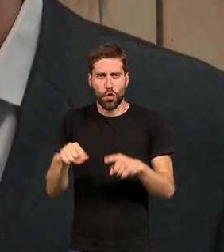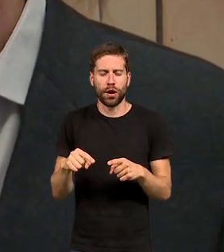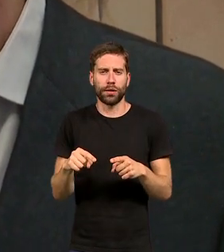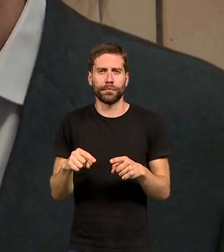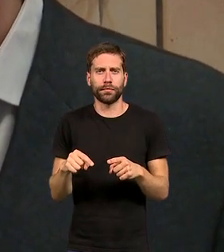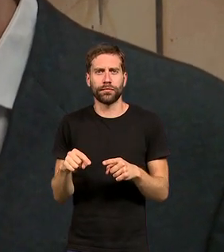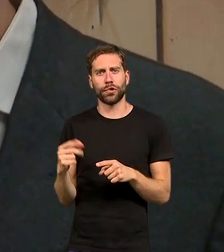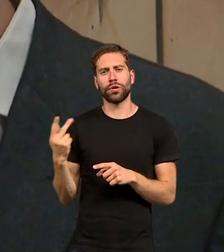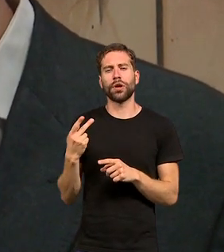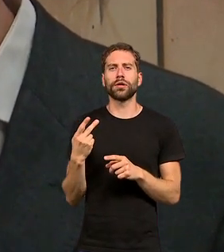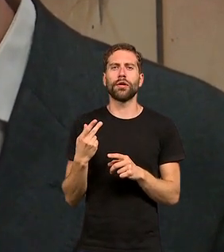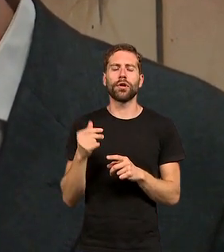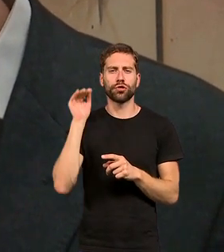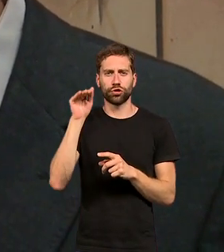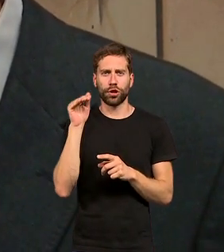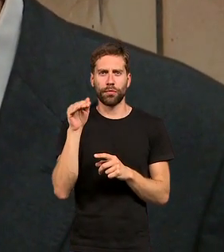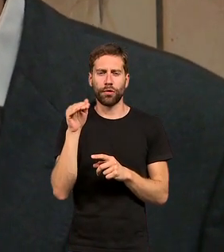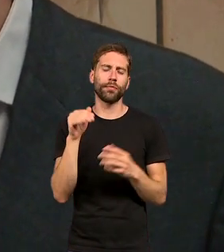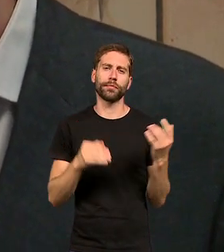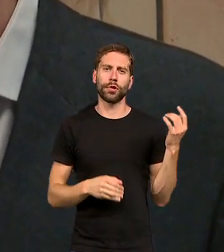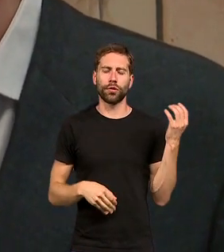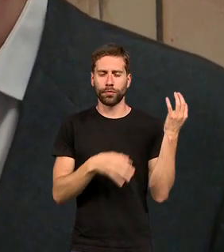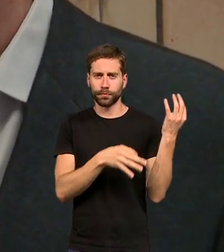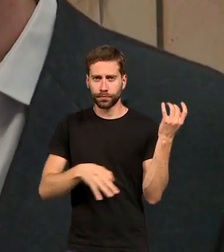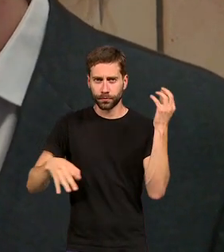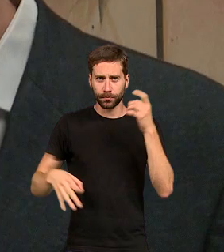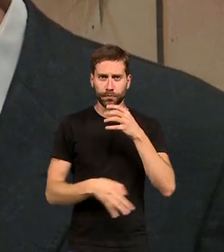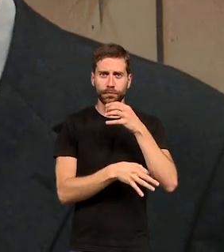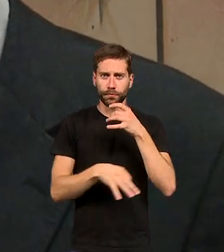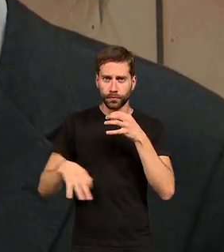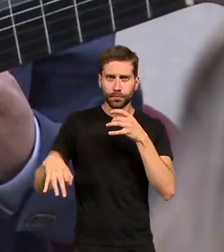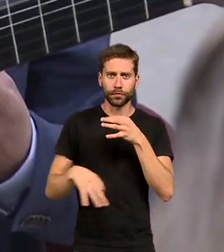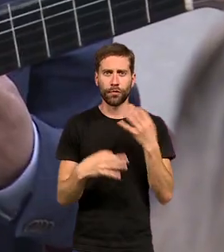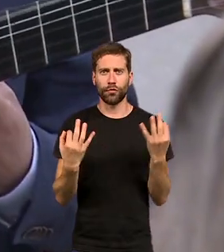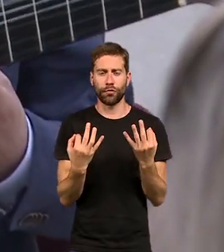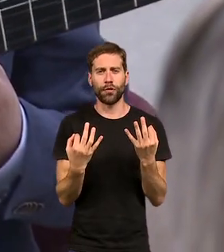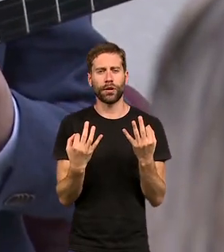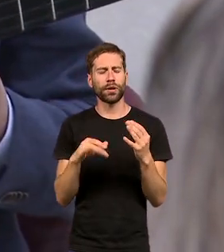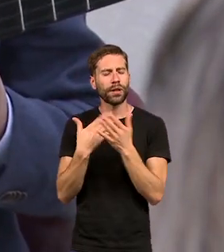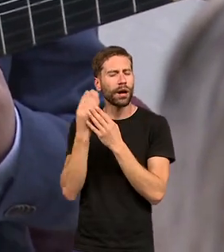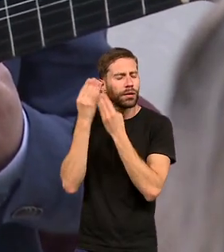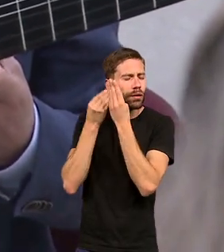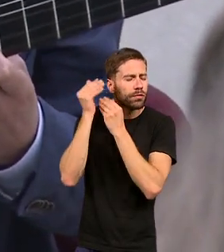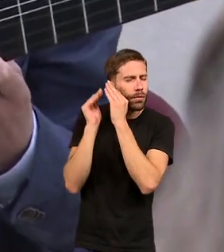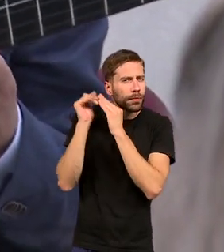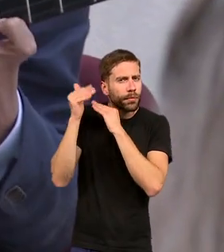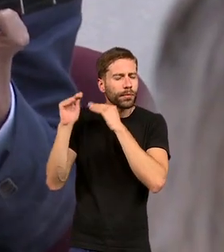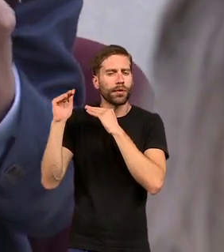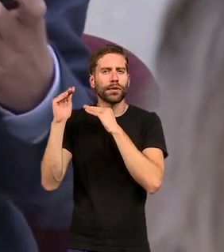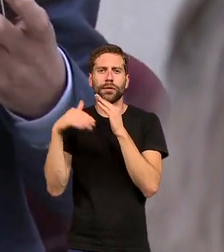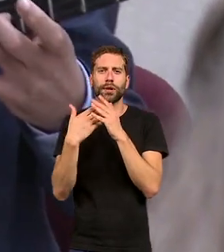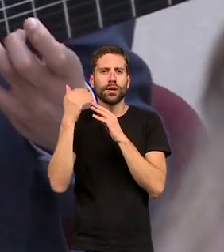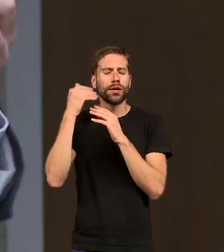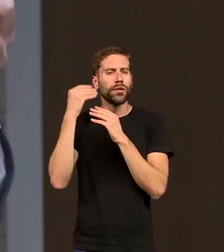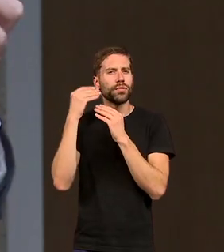essa via decidimos juntar o violoncelo, para dar uma base também harmónica, e portanto tornou-se uma construção de sonoridades